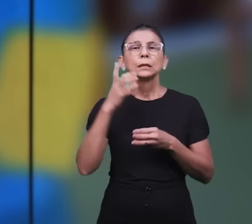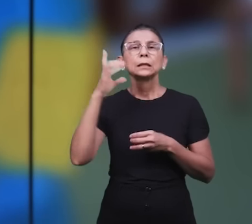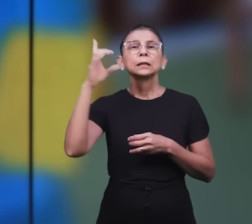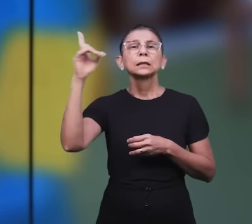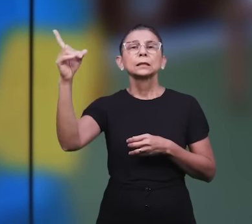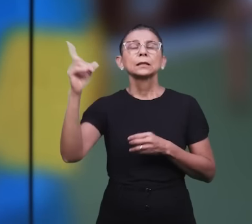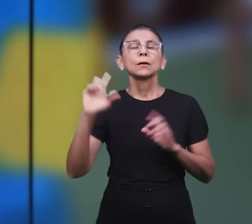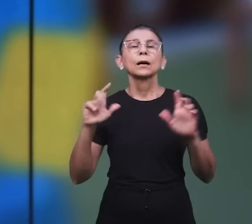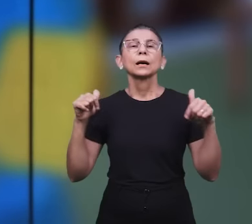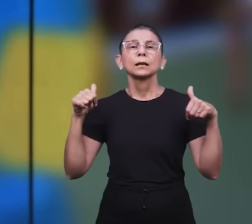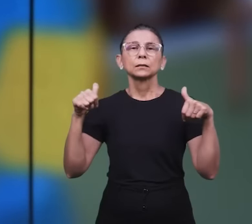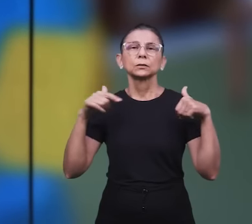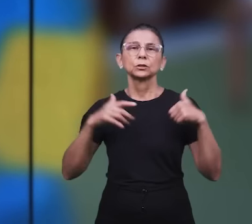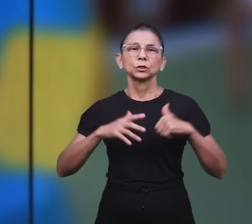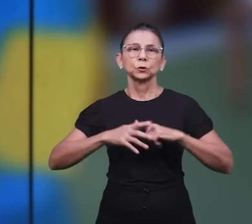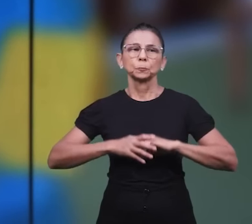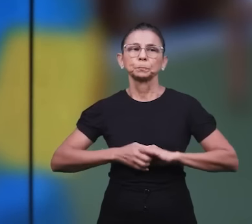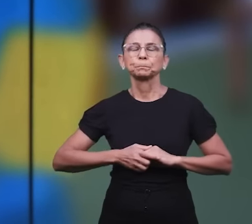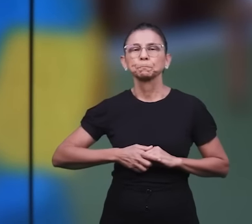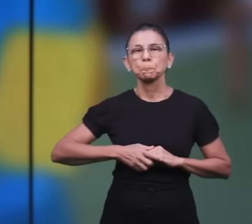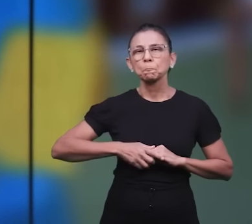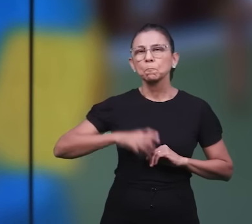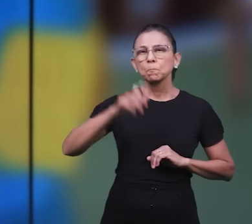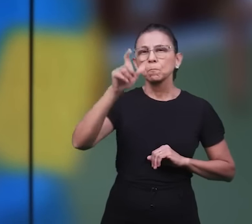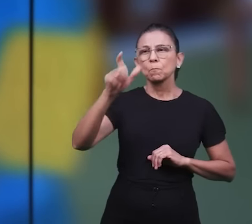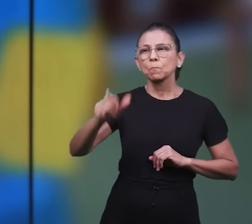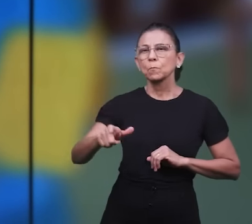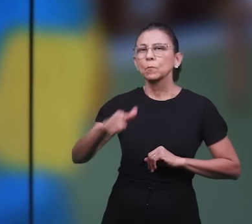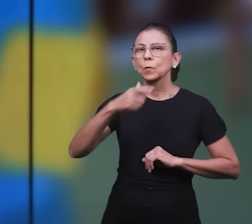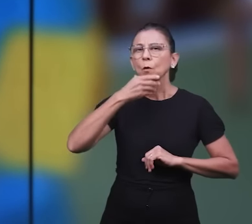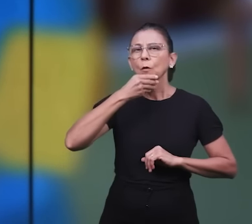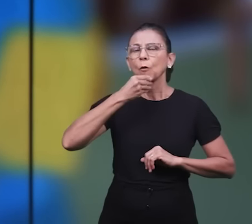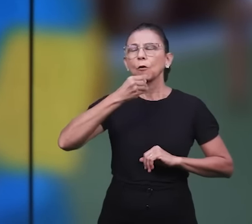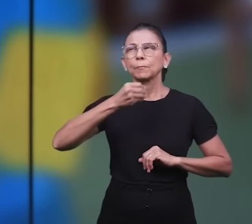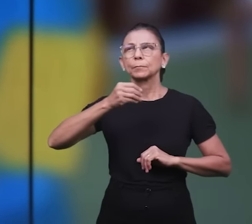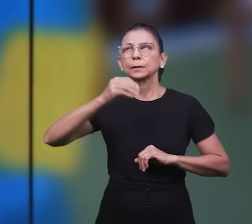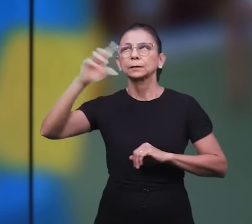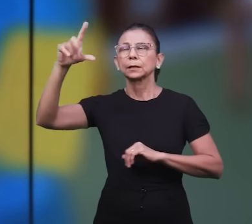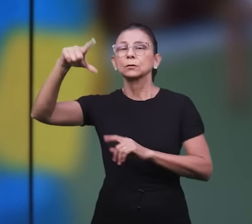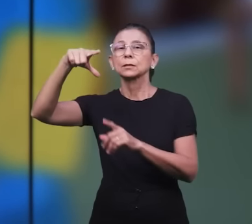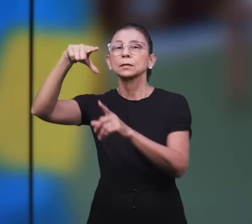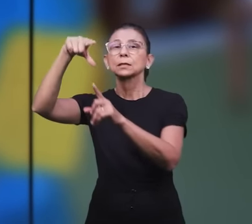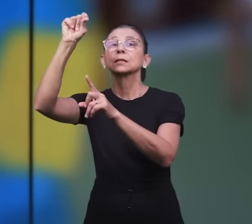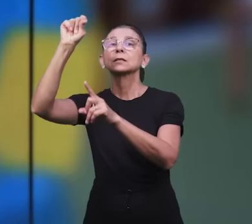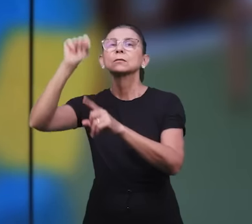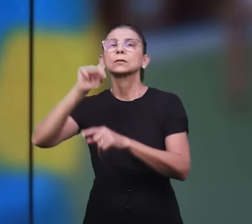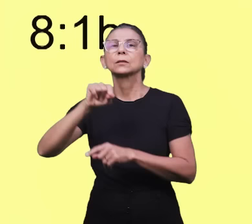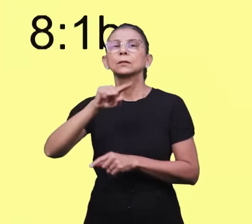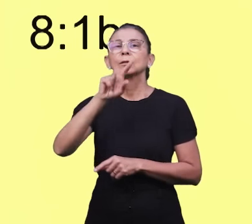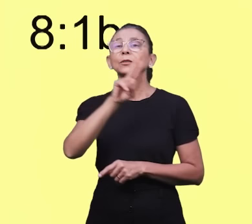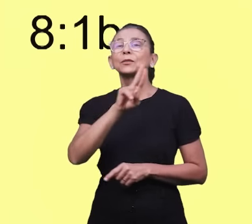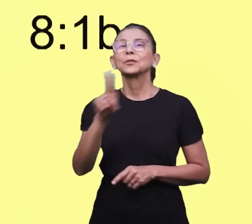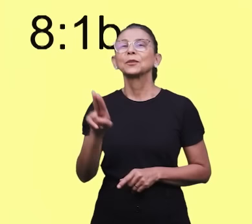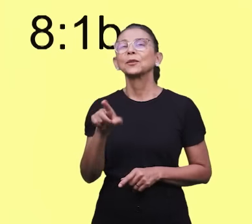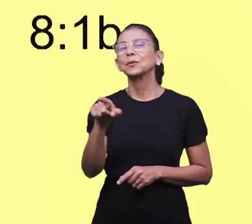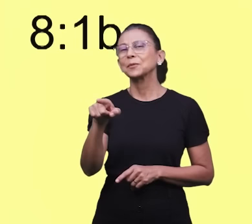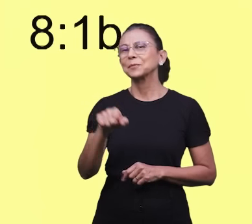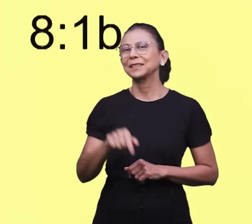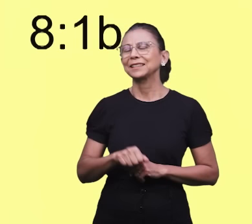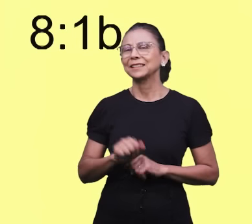povo da escravidão e levá-los para uma terra muito boa que era a terra de Canaã e quem sabe o nome desse homem